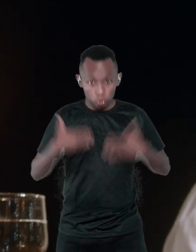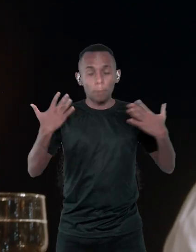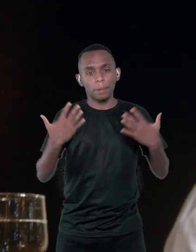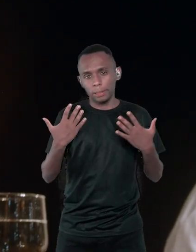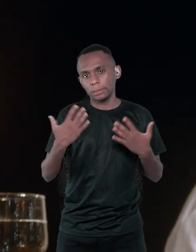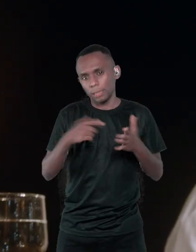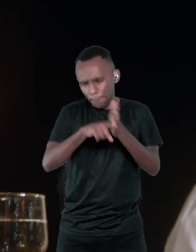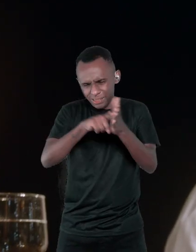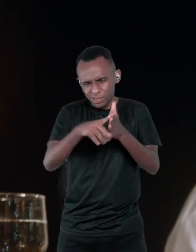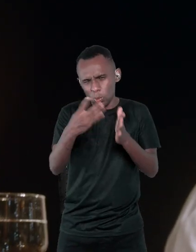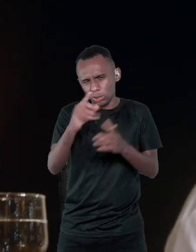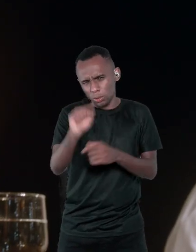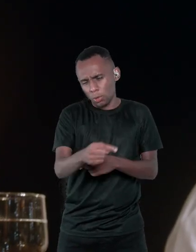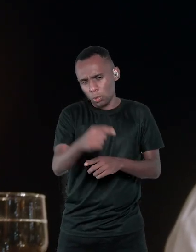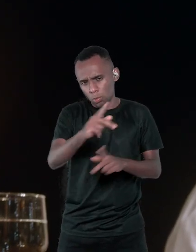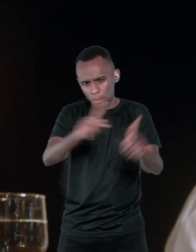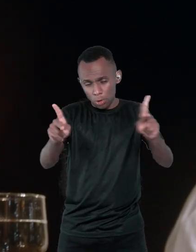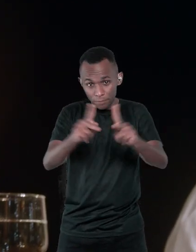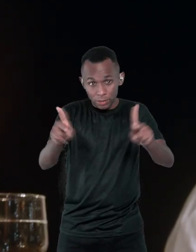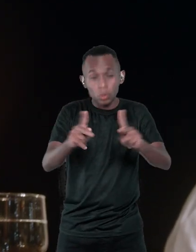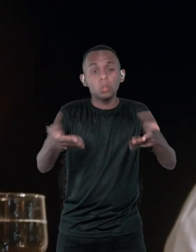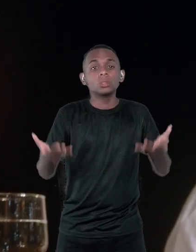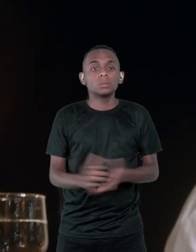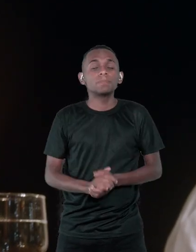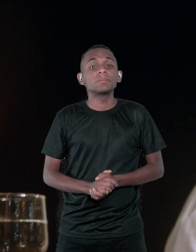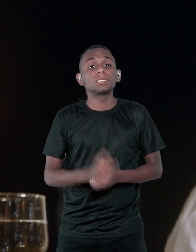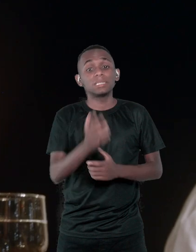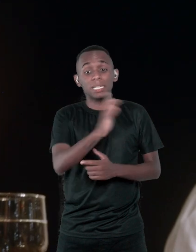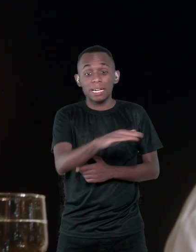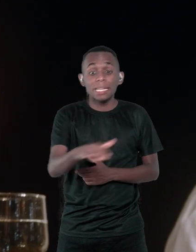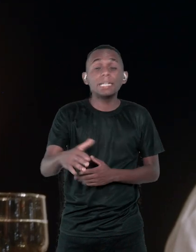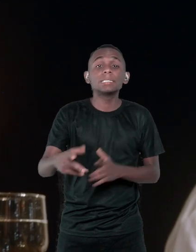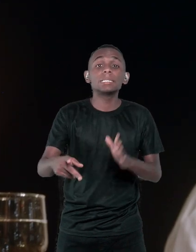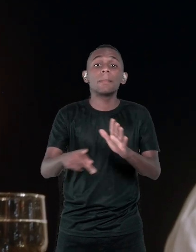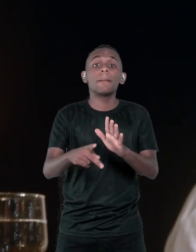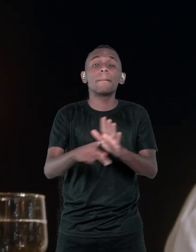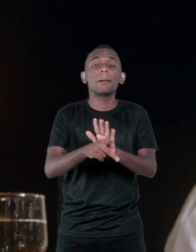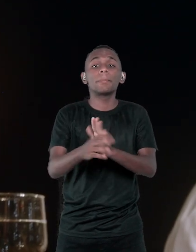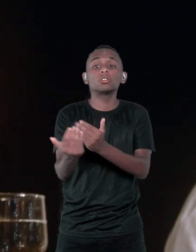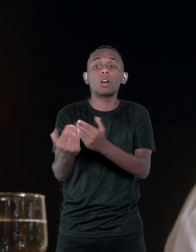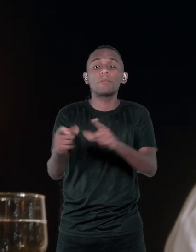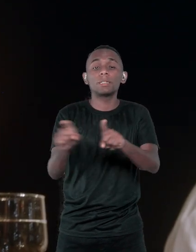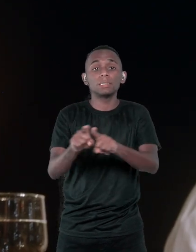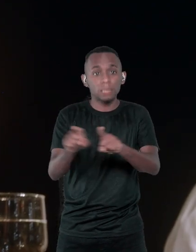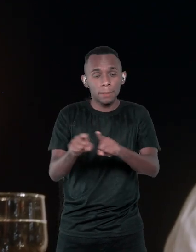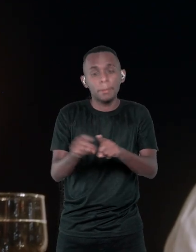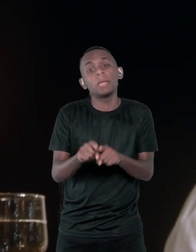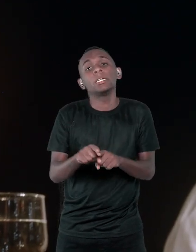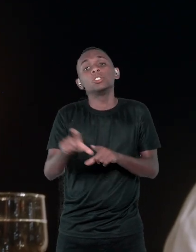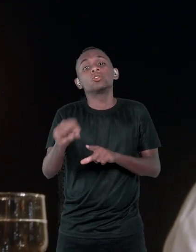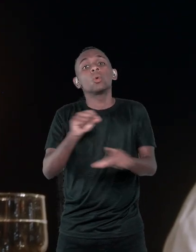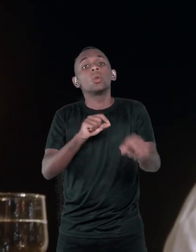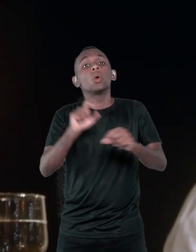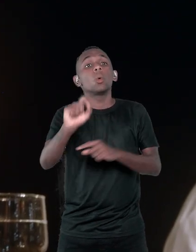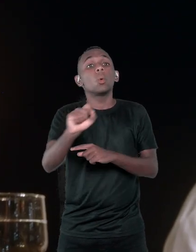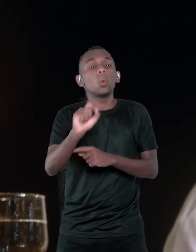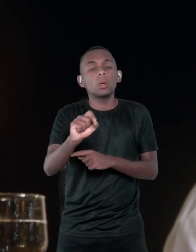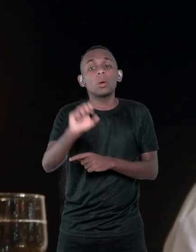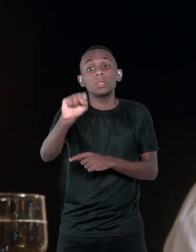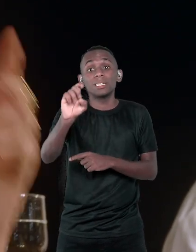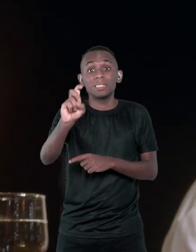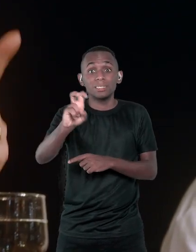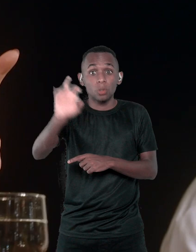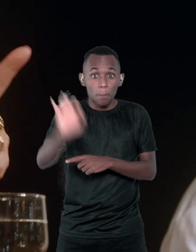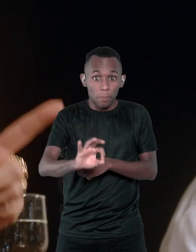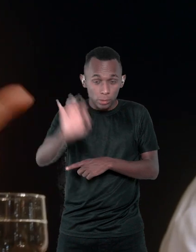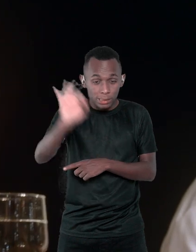4.000 professores, essas crianças e jovens do Brasil, de diferentes regiões, escolheram com 85% a causa ambiental. E,